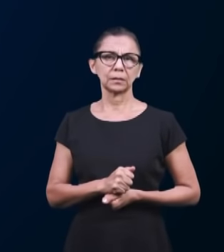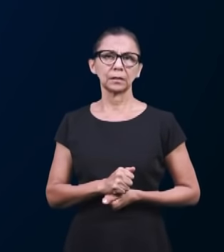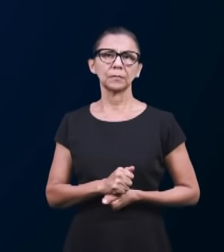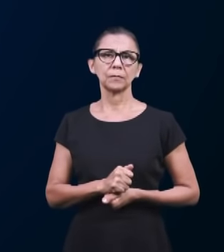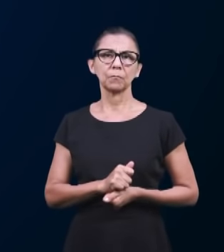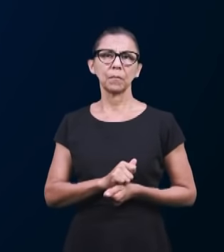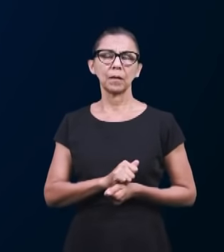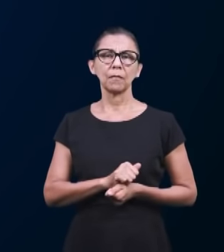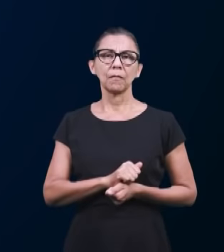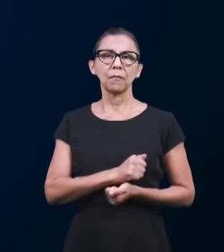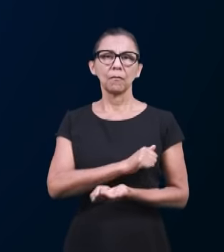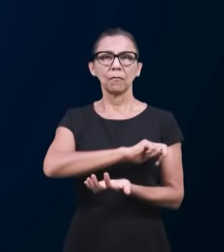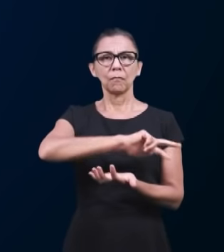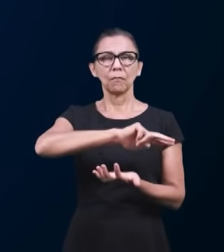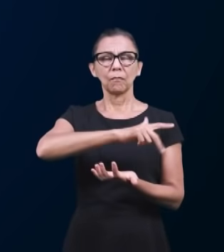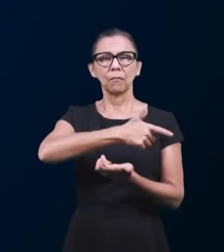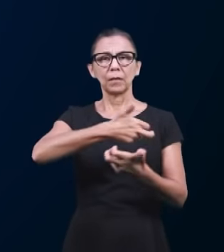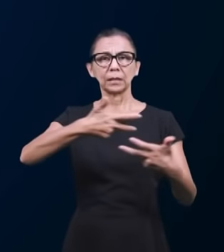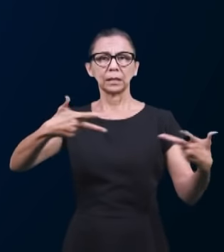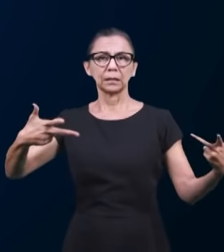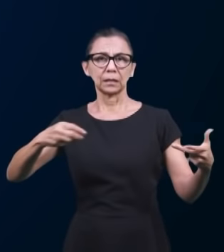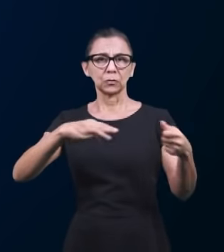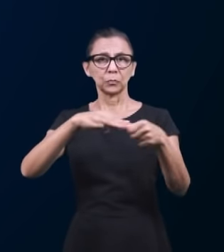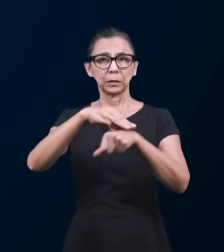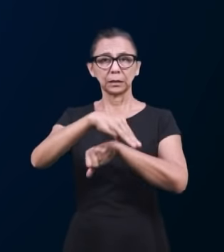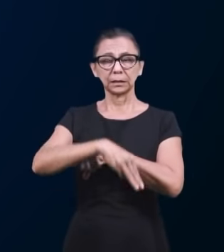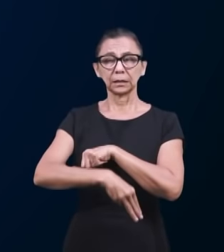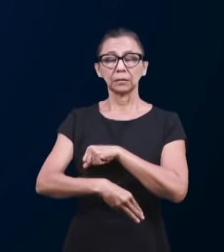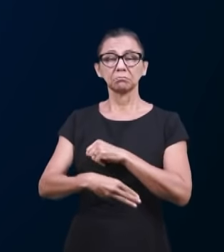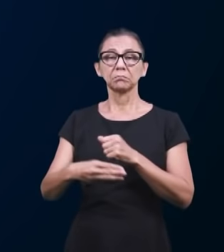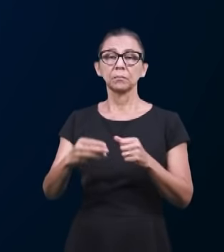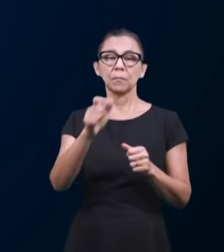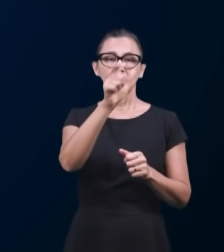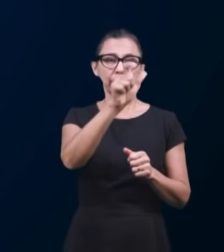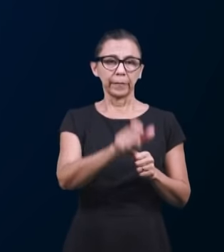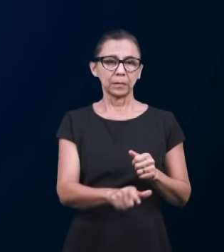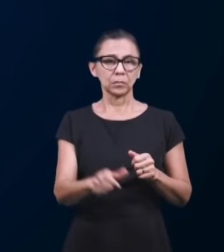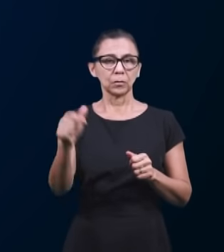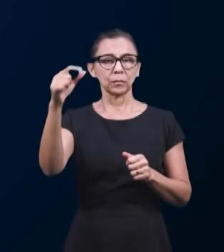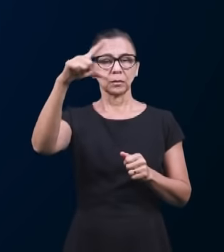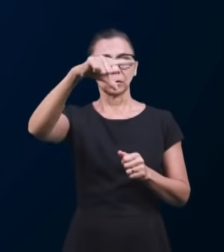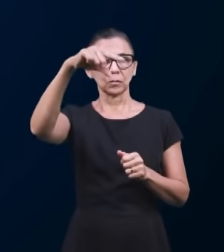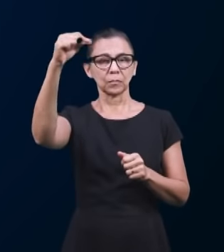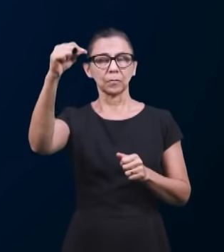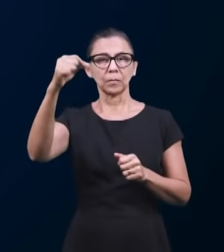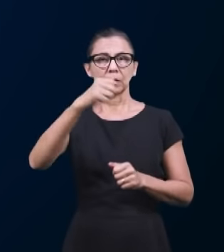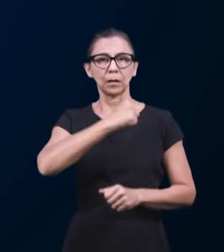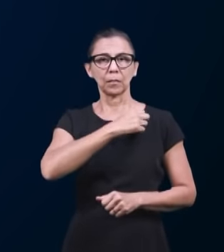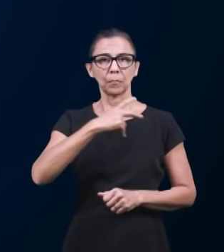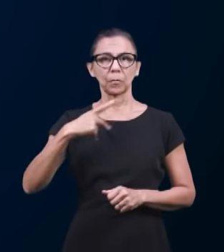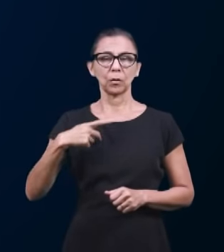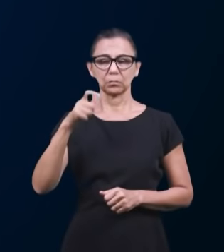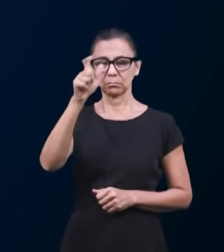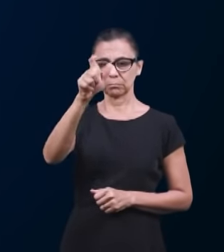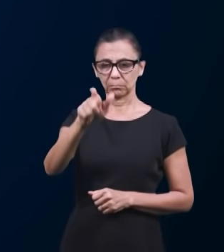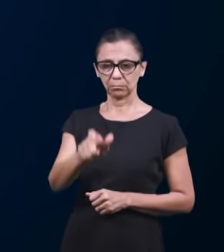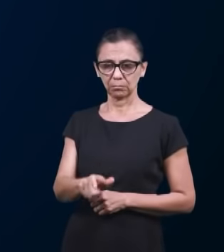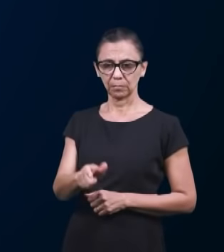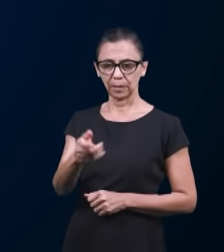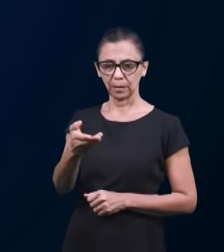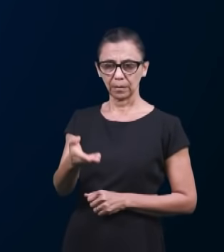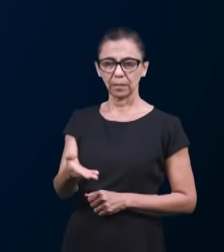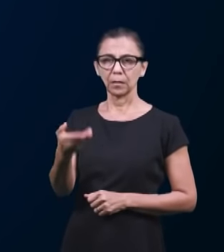ministérios. Ou seja, tudo é feito para a edificação do corpo. Uns são chamados para apóstolos, outros são chamados para